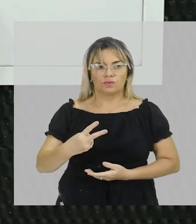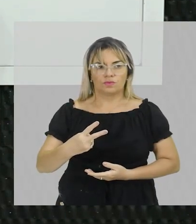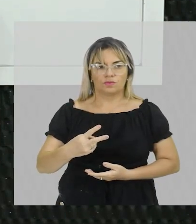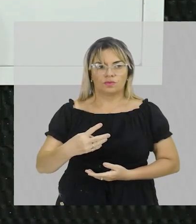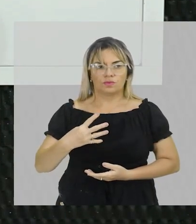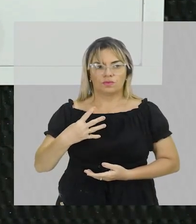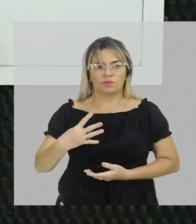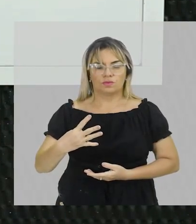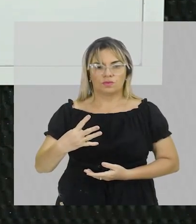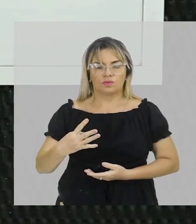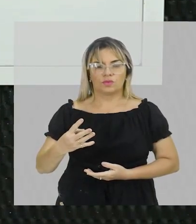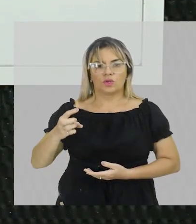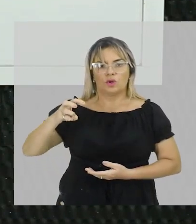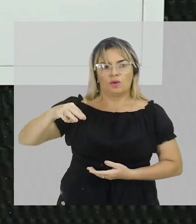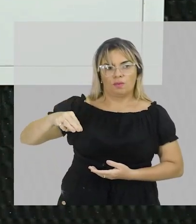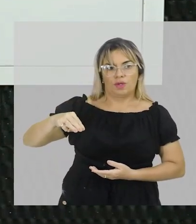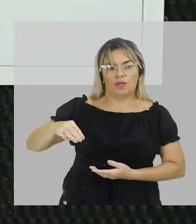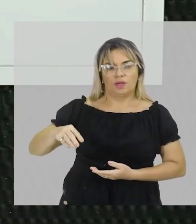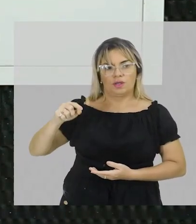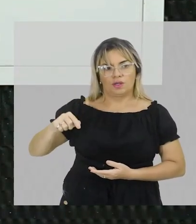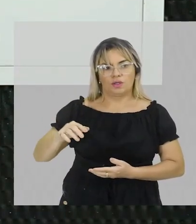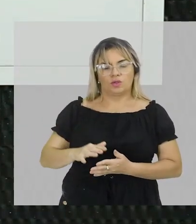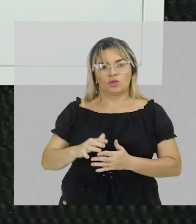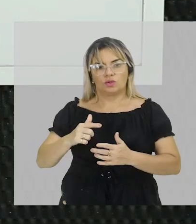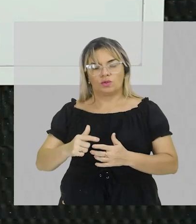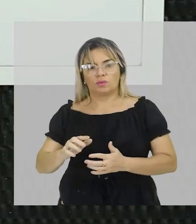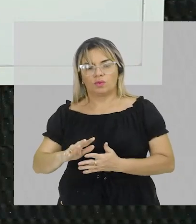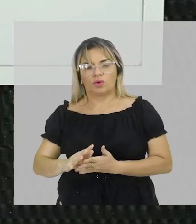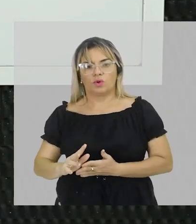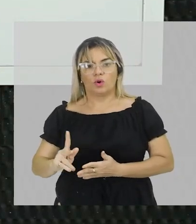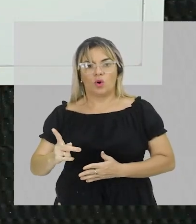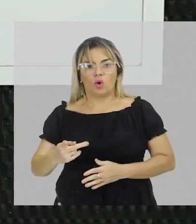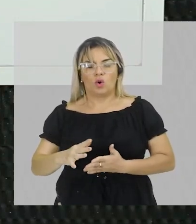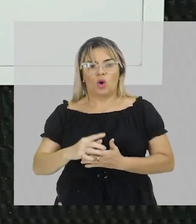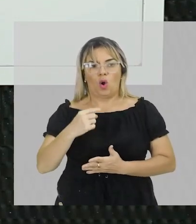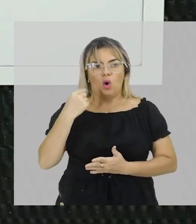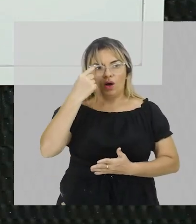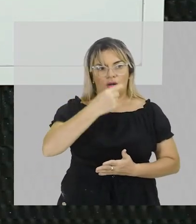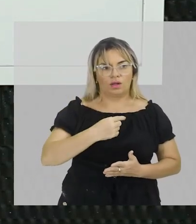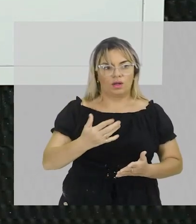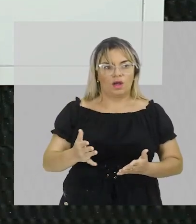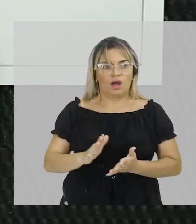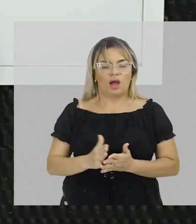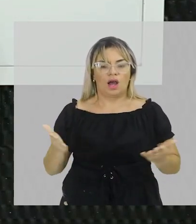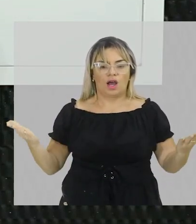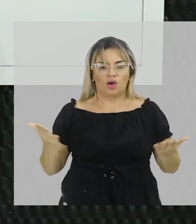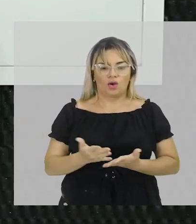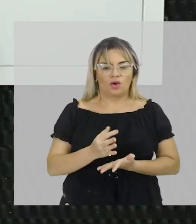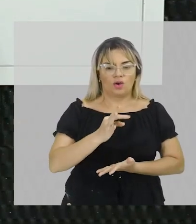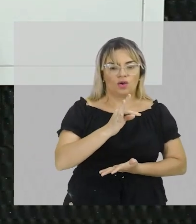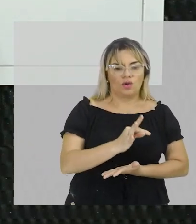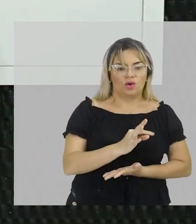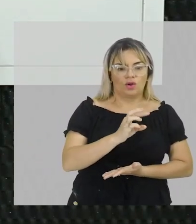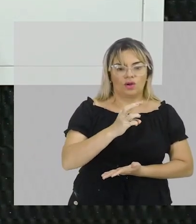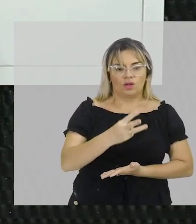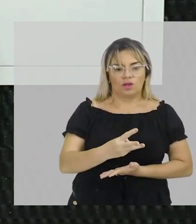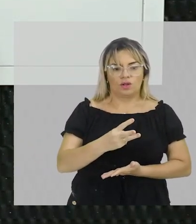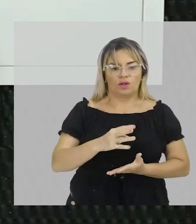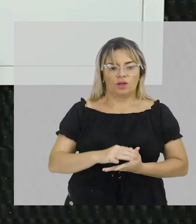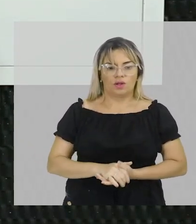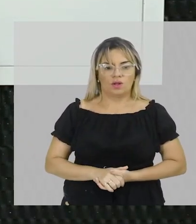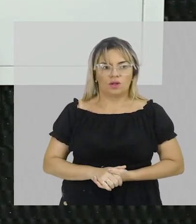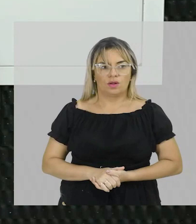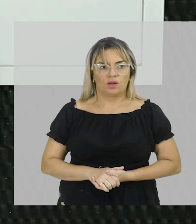E, para finalizar, turma, a questão, a mesma coisa na torre 3. Ó. A torre 3,